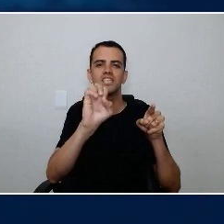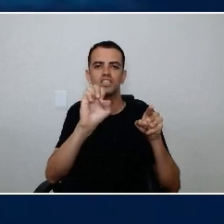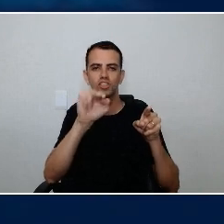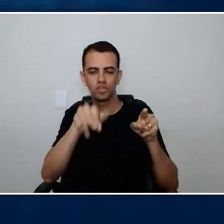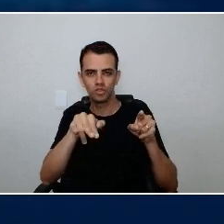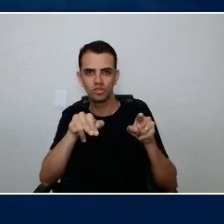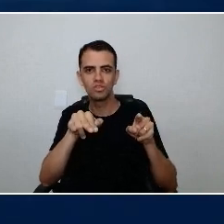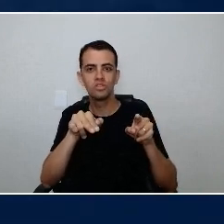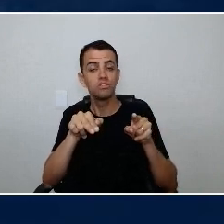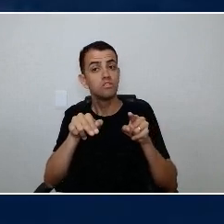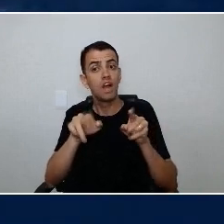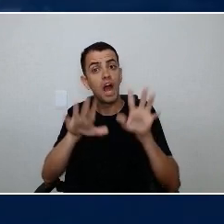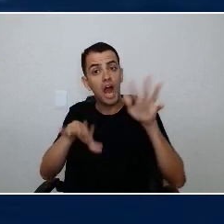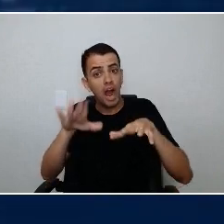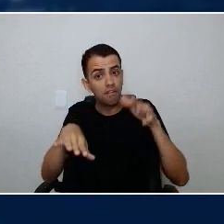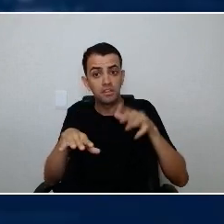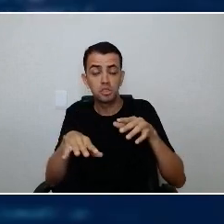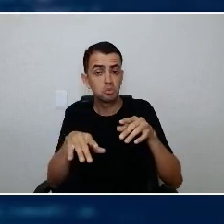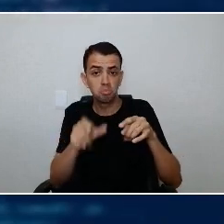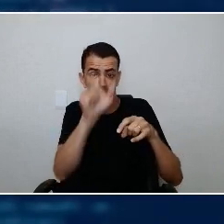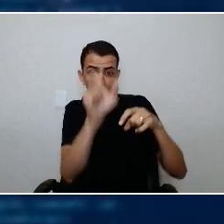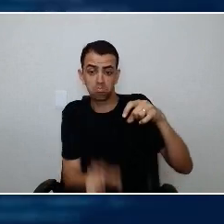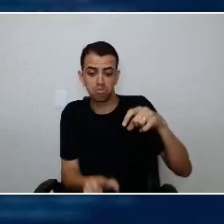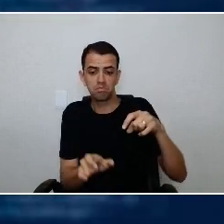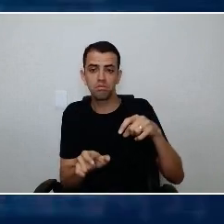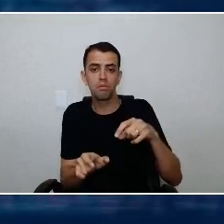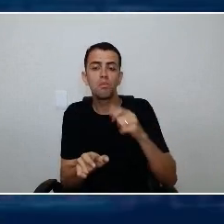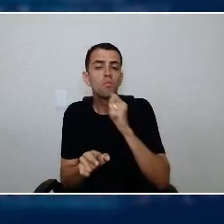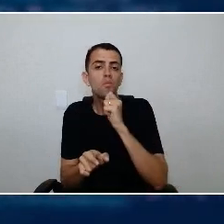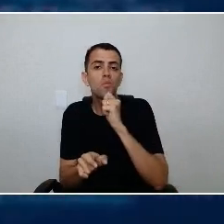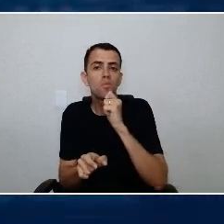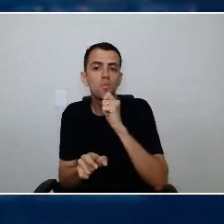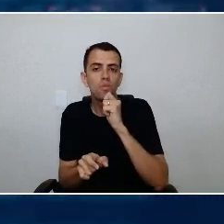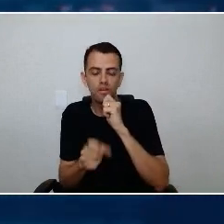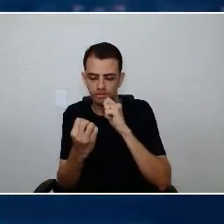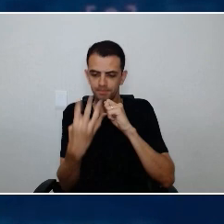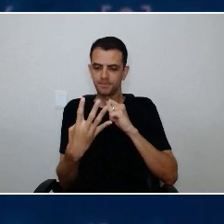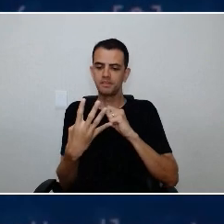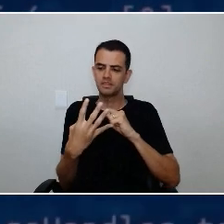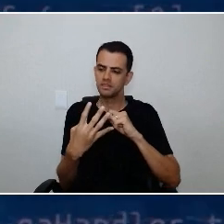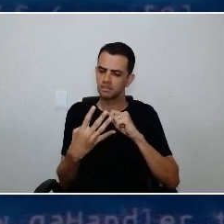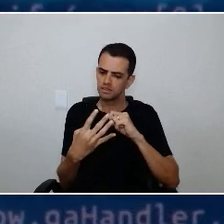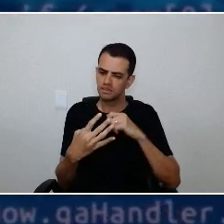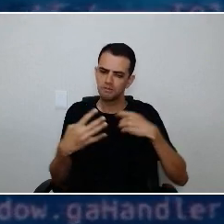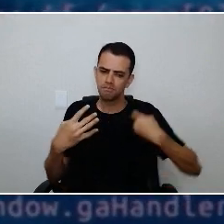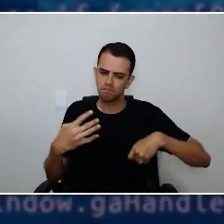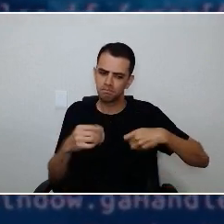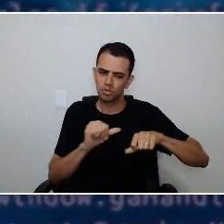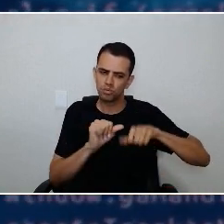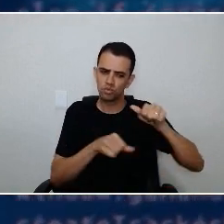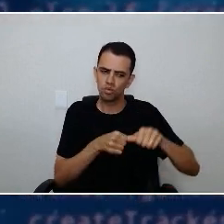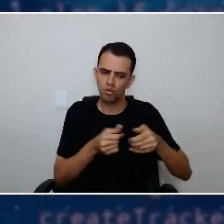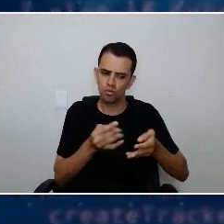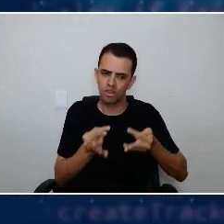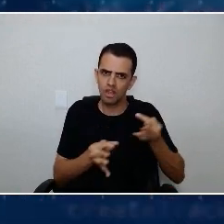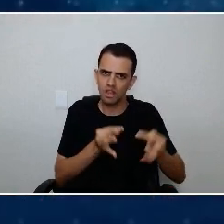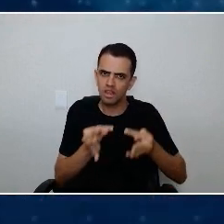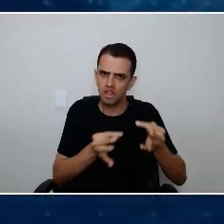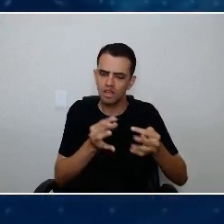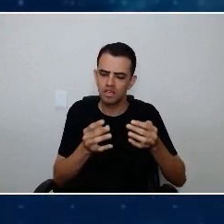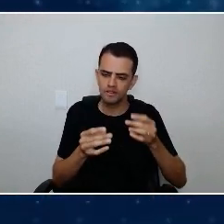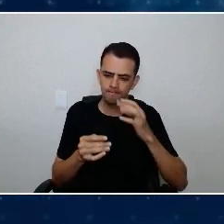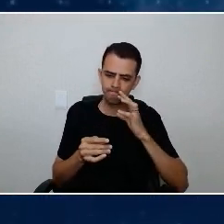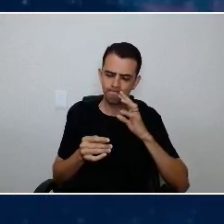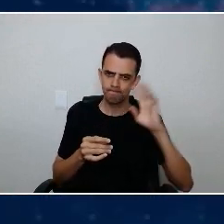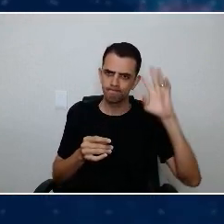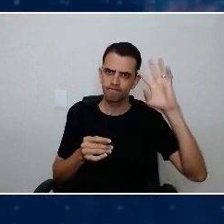nem ter o campo skima version no seu documento mas fala Hum vou precisar ter um jeito diferente aqui de tratar você pode simplesmente trabalhar o